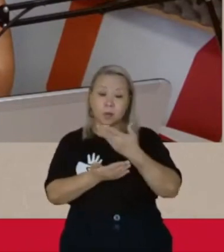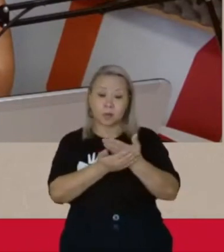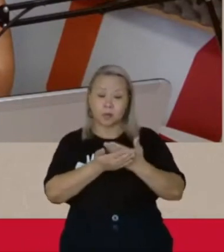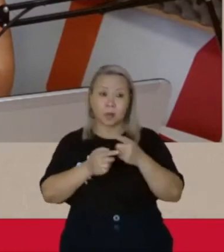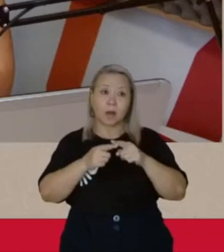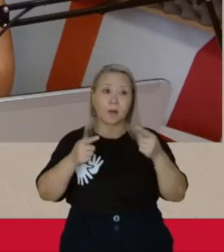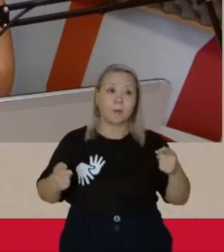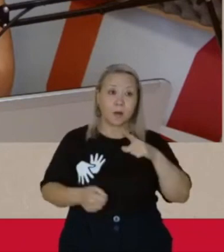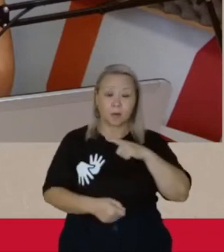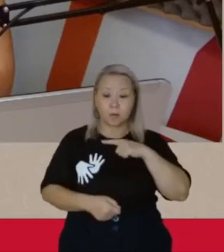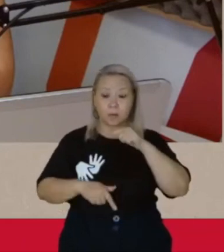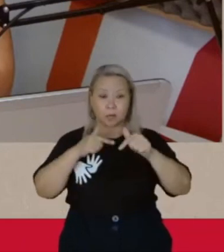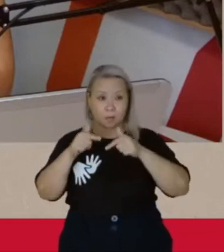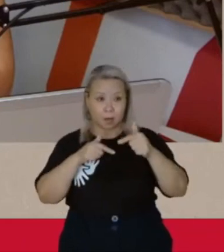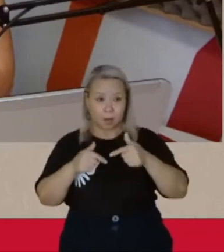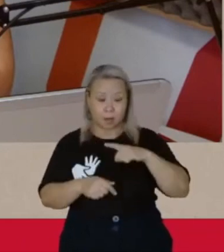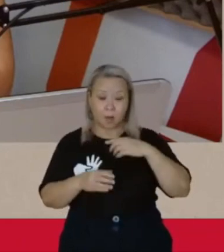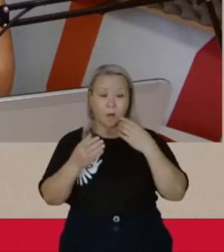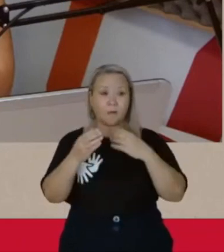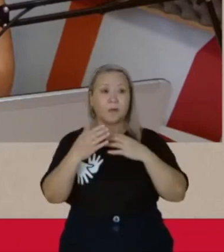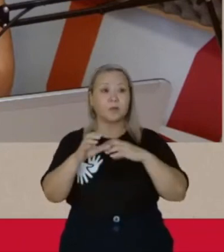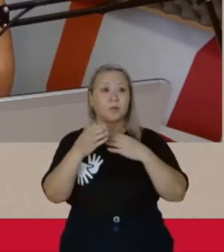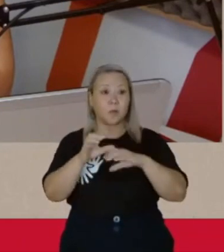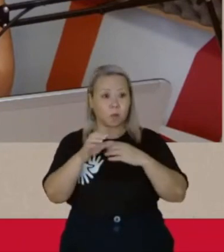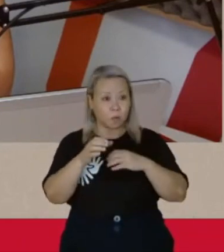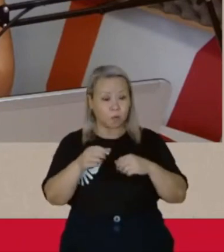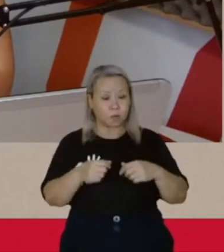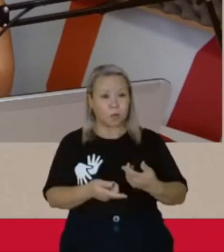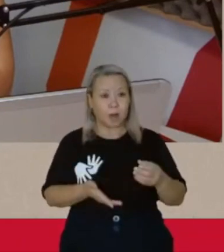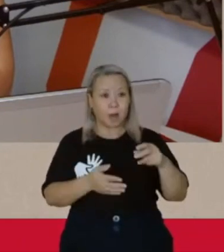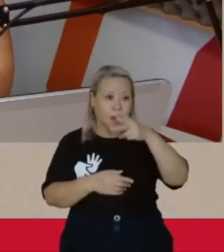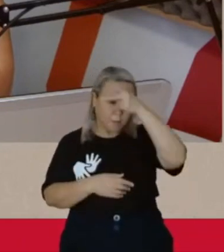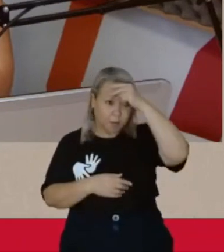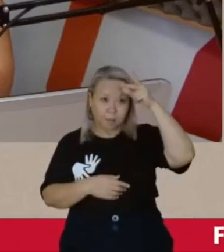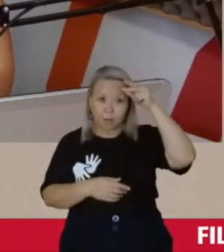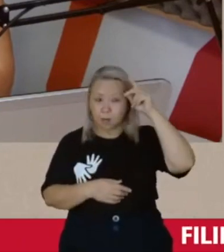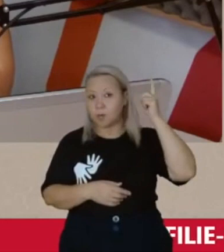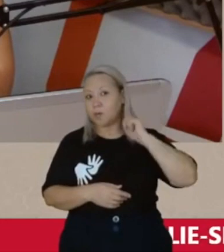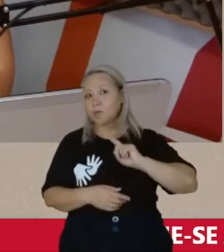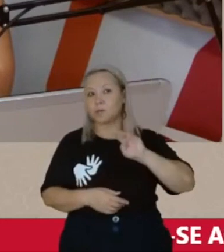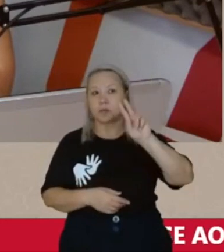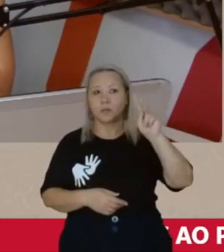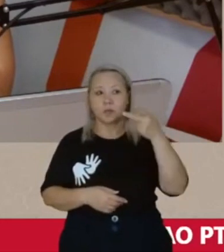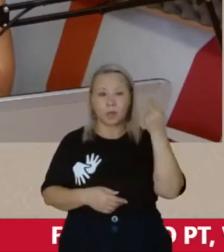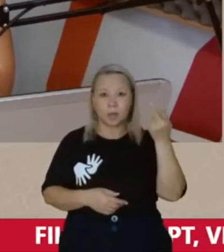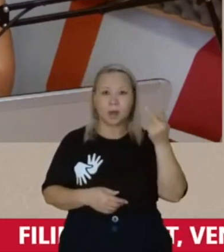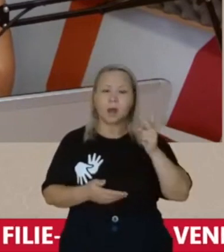fiz concurso para a Prefeitura de Belo Horizonte e fui aprovada e comecei a trabalhar como professora e foi assim que eu